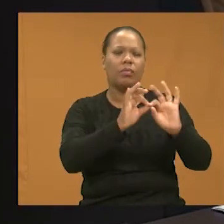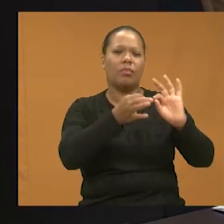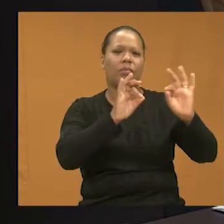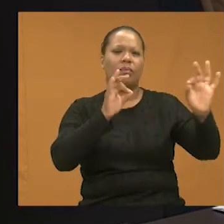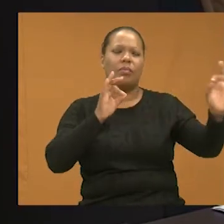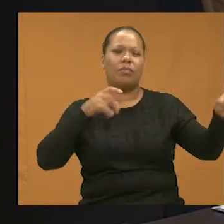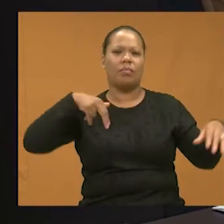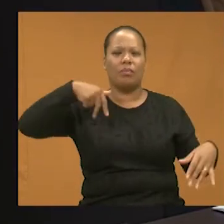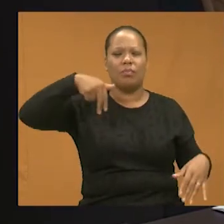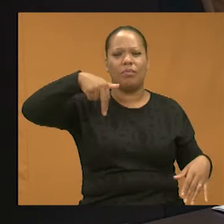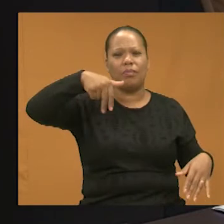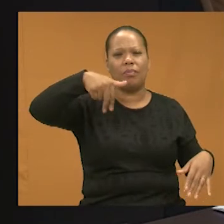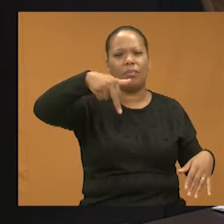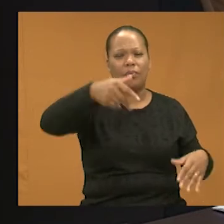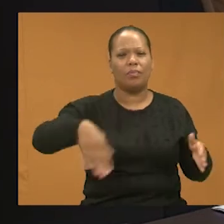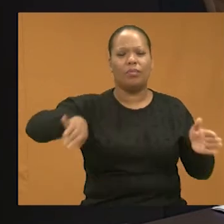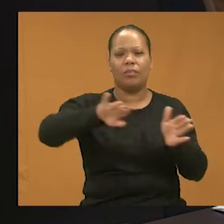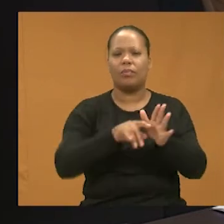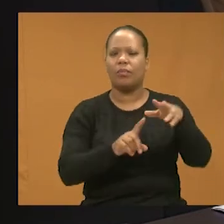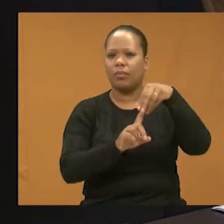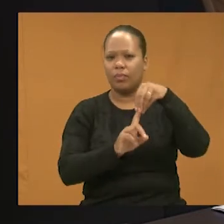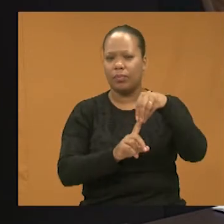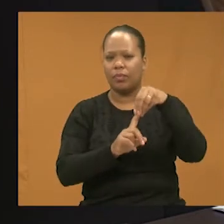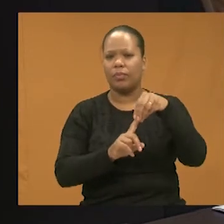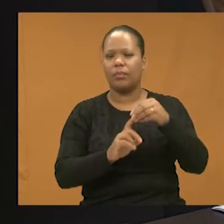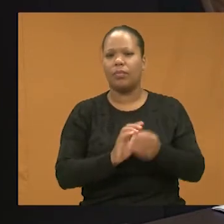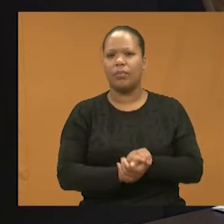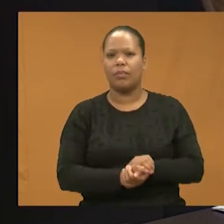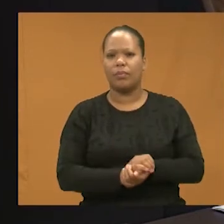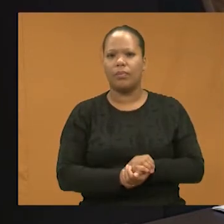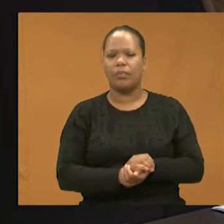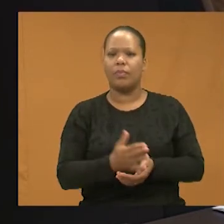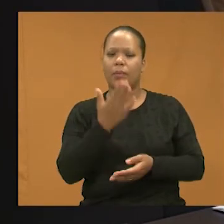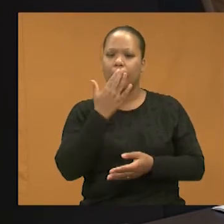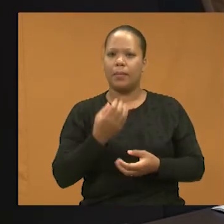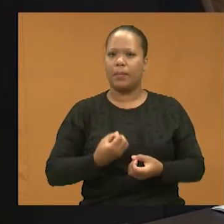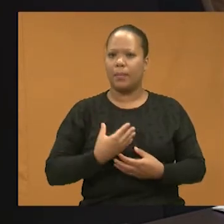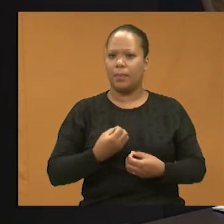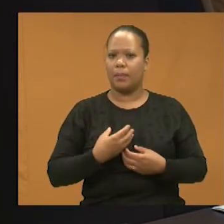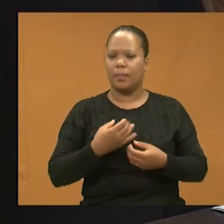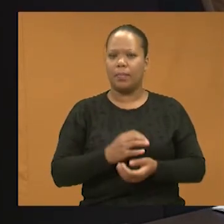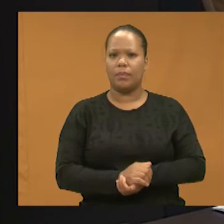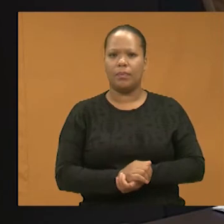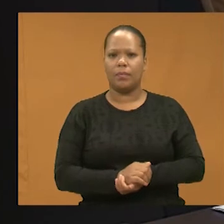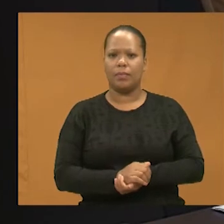para eles se deslocarem das residências deles para tomar esse ônibus na beira da Nilo Máximo. Por esse pedido de informação, porque acredito que não é uma coisa tão grande assim e